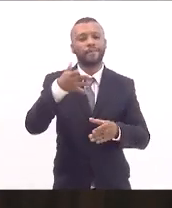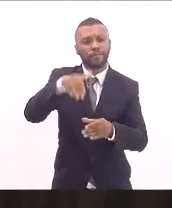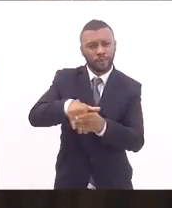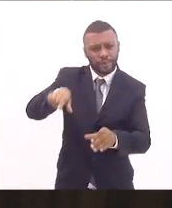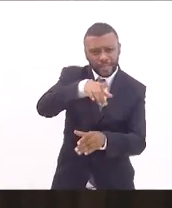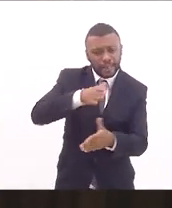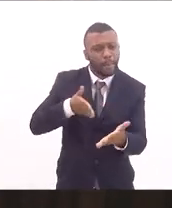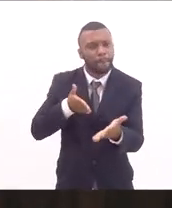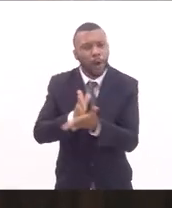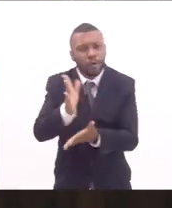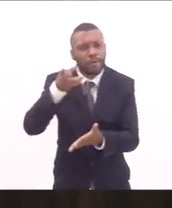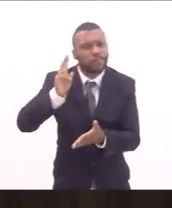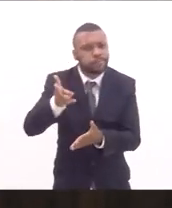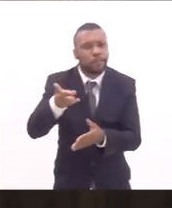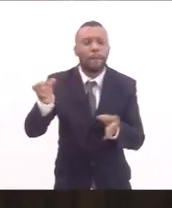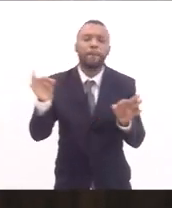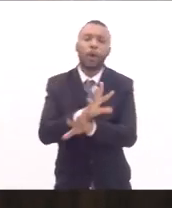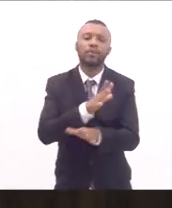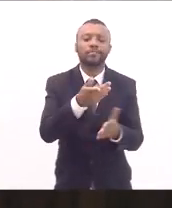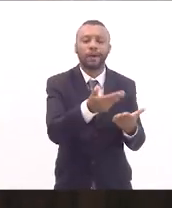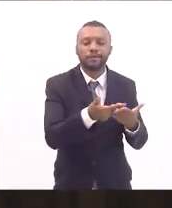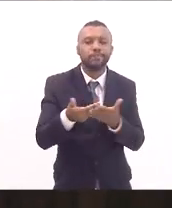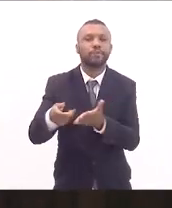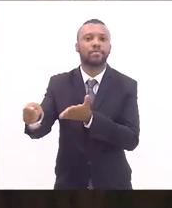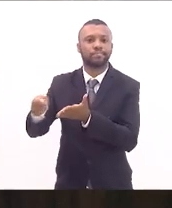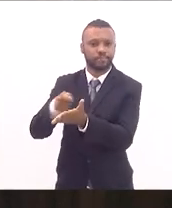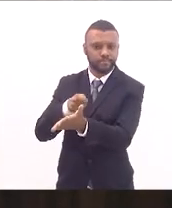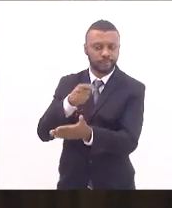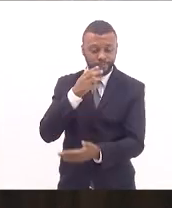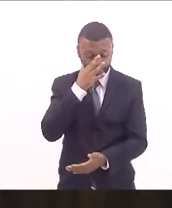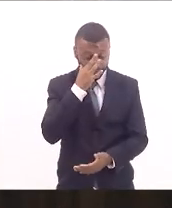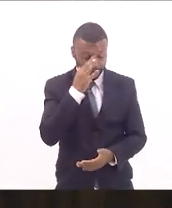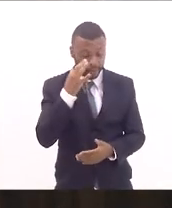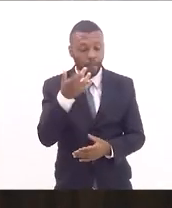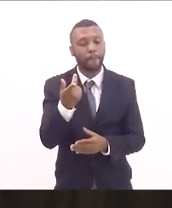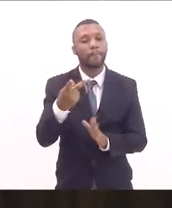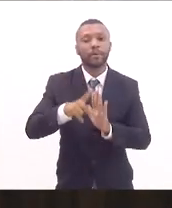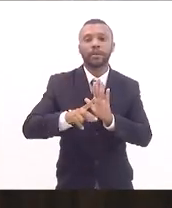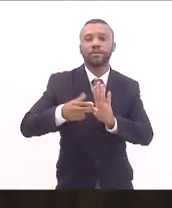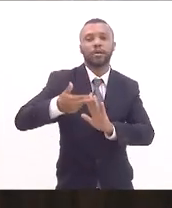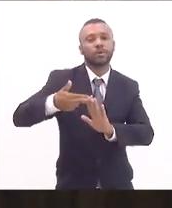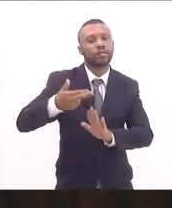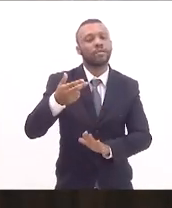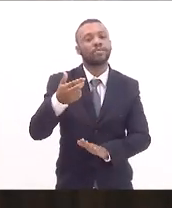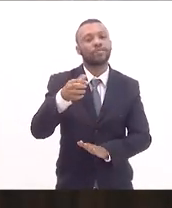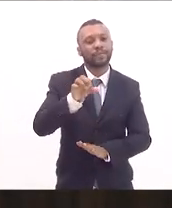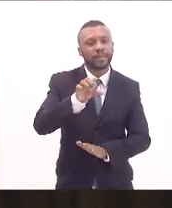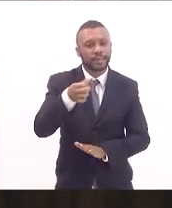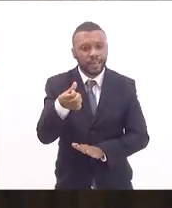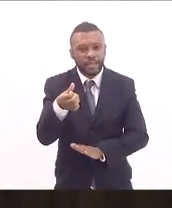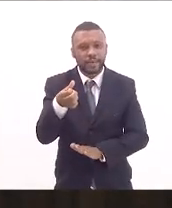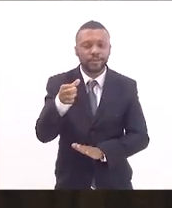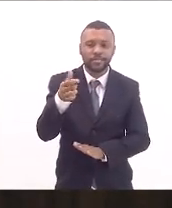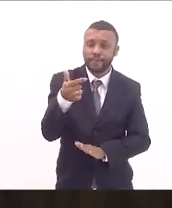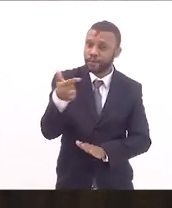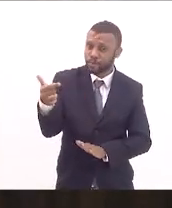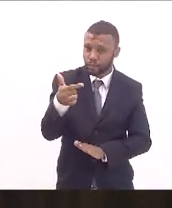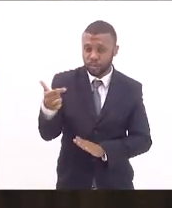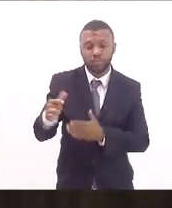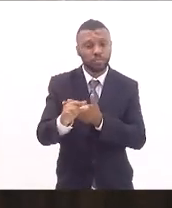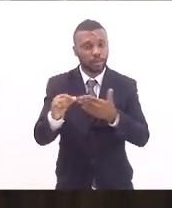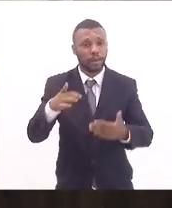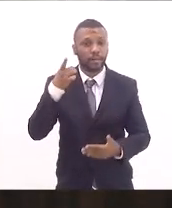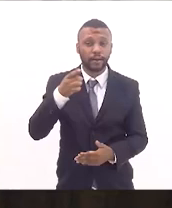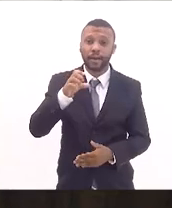seus que aprovam permaneçam Como estão aprovada vai à promulgação pode a resolução 1096 de 22 de autoria de fazer vermelha Rejane